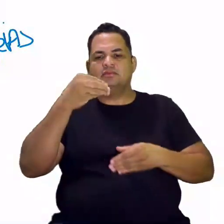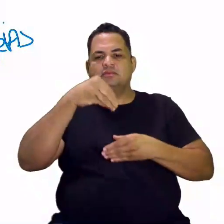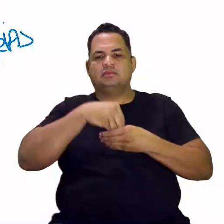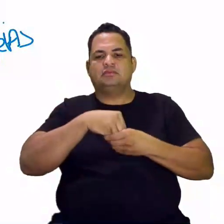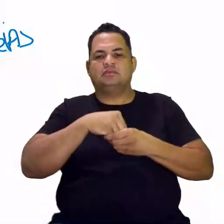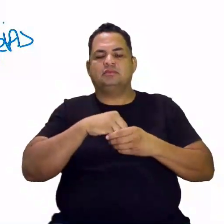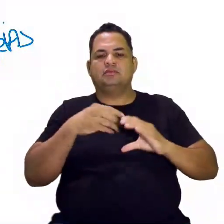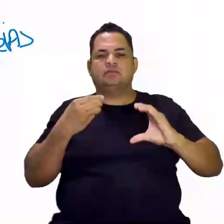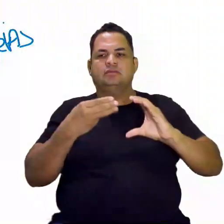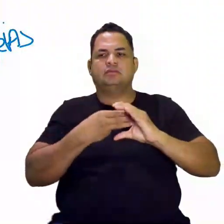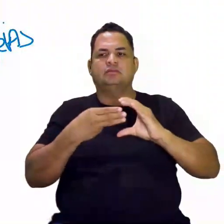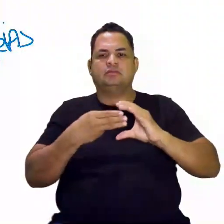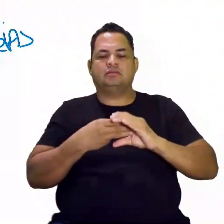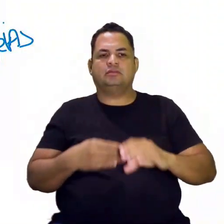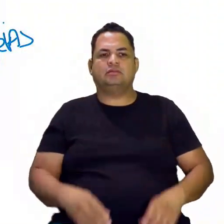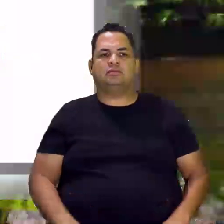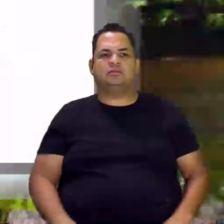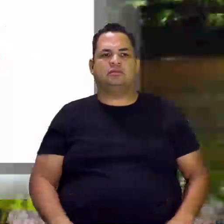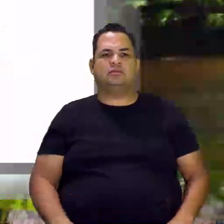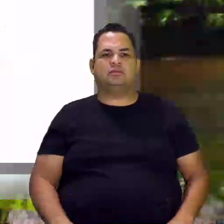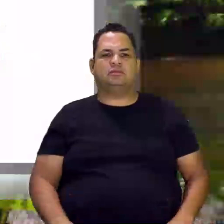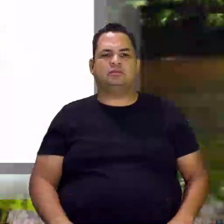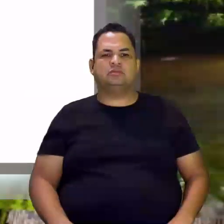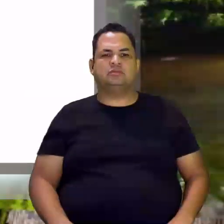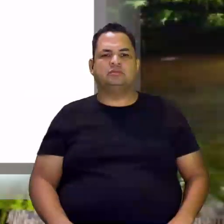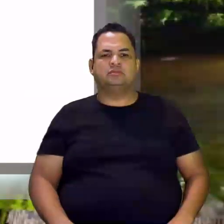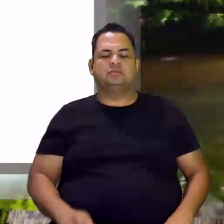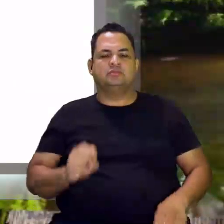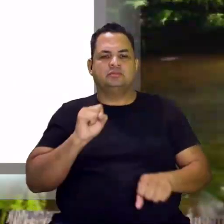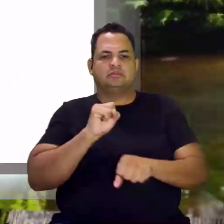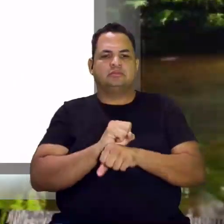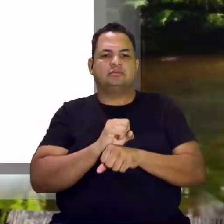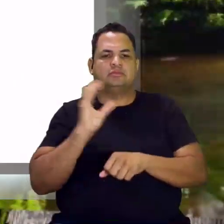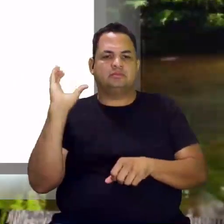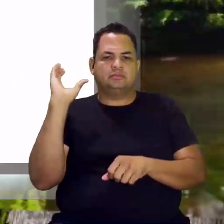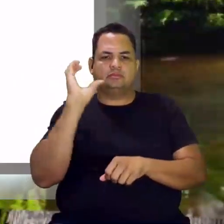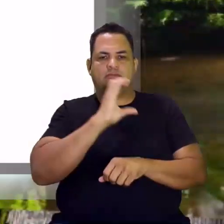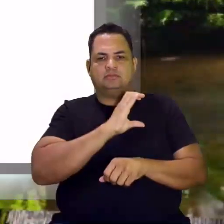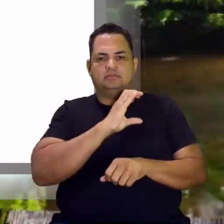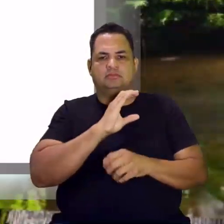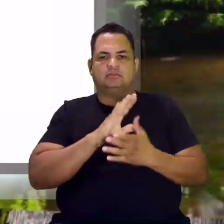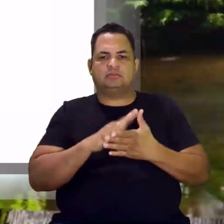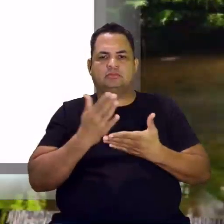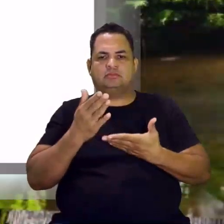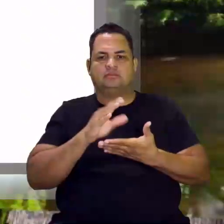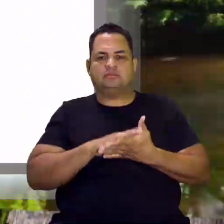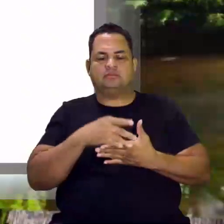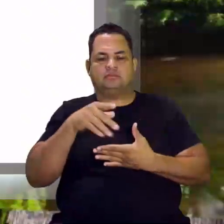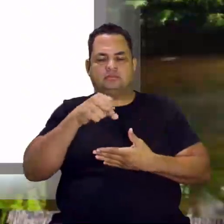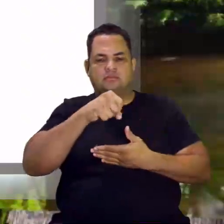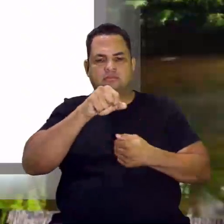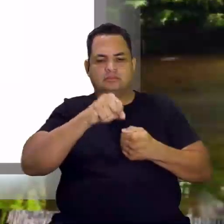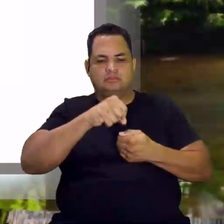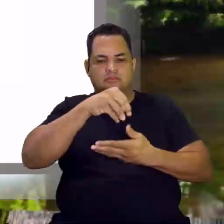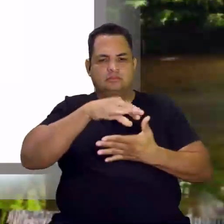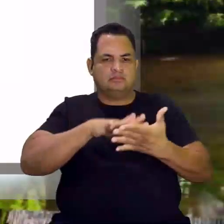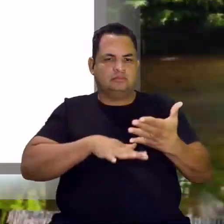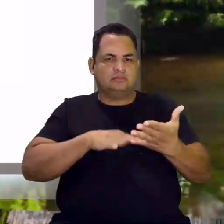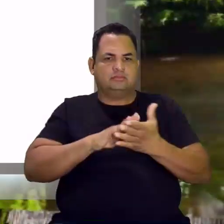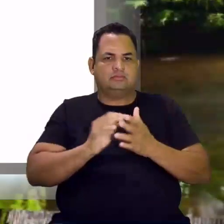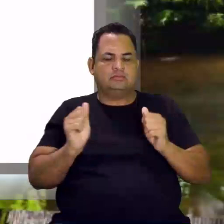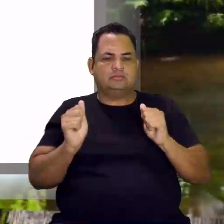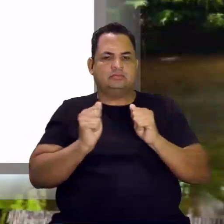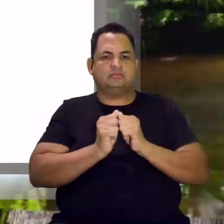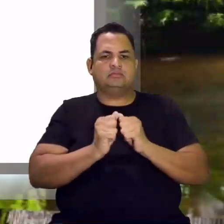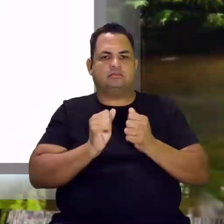obrigatórios. E é isso aí, galera. Então, a gente vai dar uma pausa rápida para você lá na sua atividade com a sua turma,